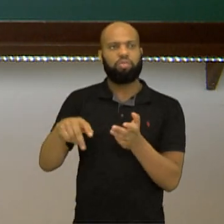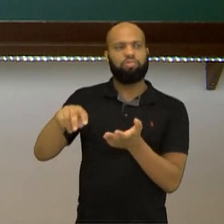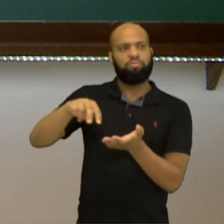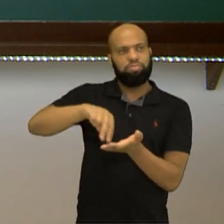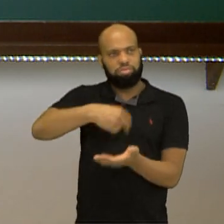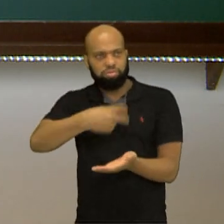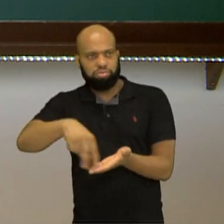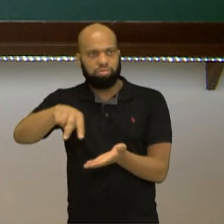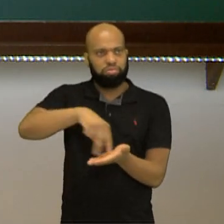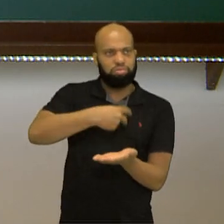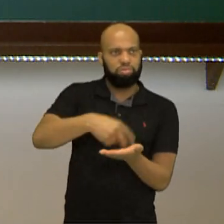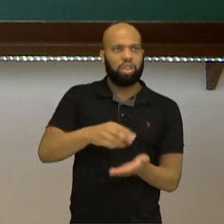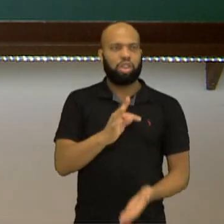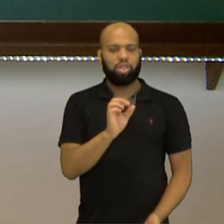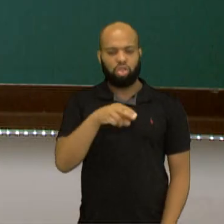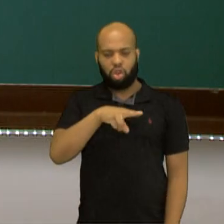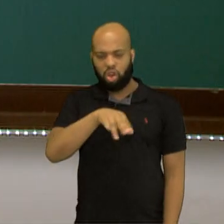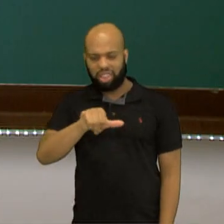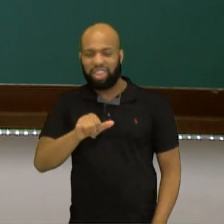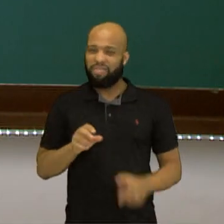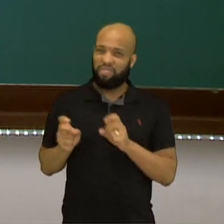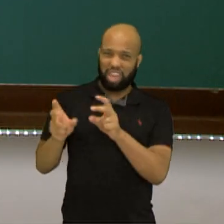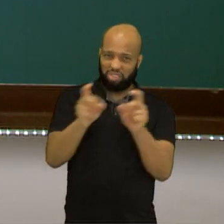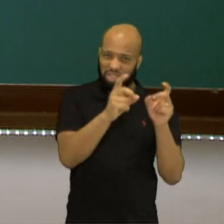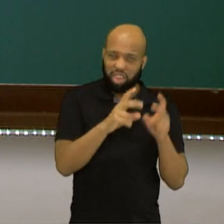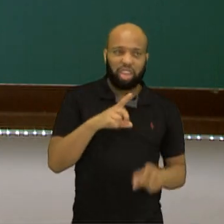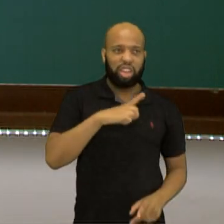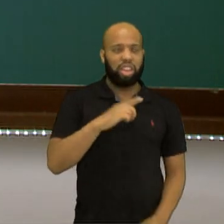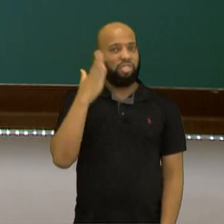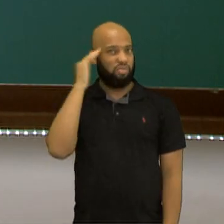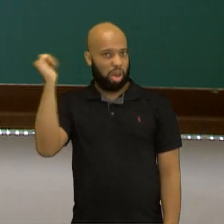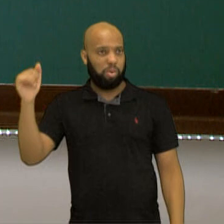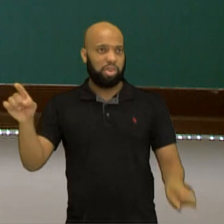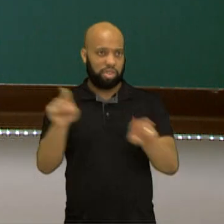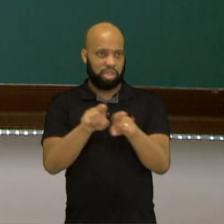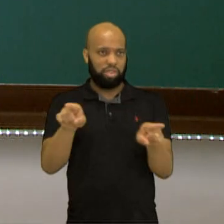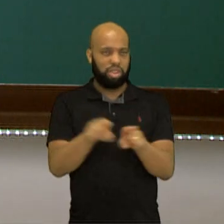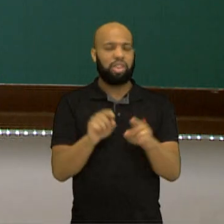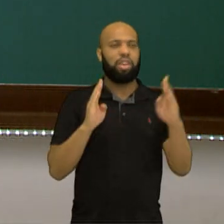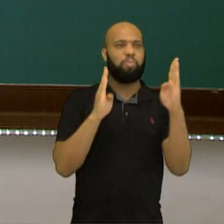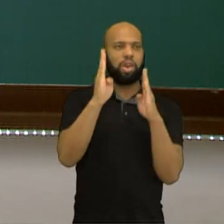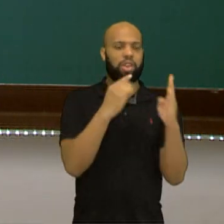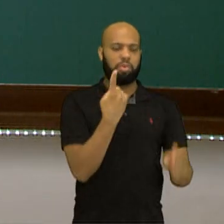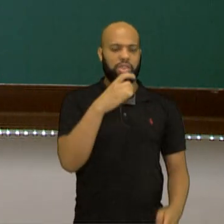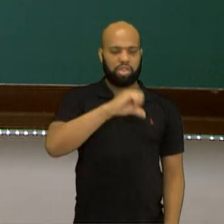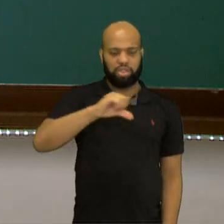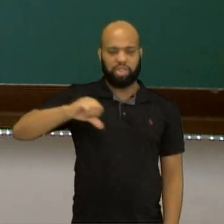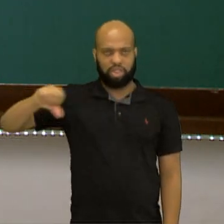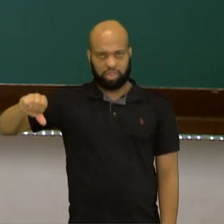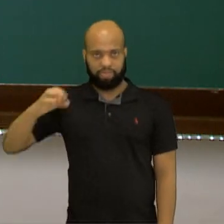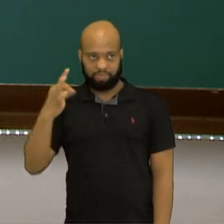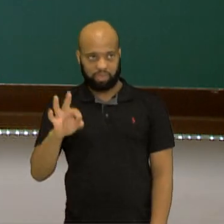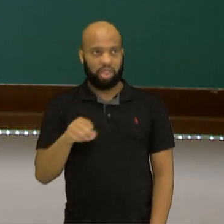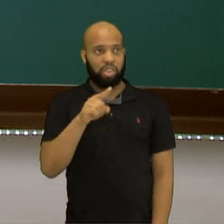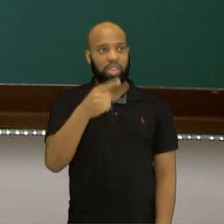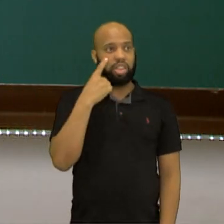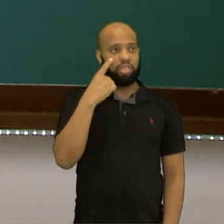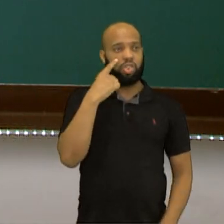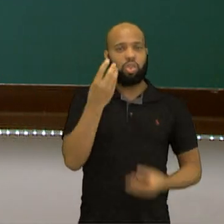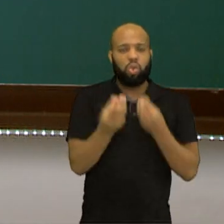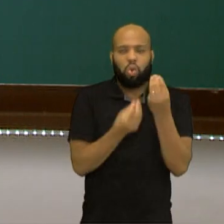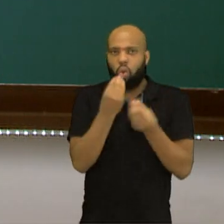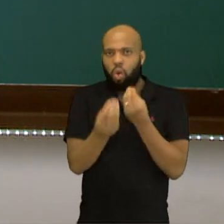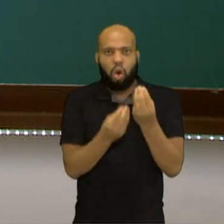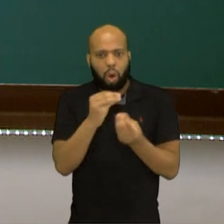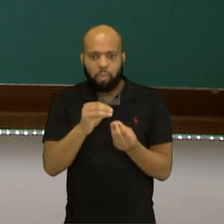Pro Skater, que é o mais vendido e mais popular do mundo, foi o mais vendido e mais popular do mundo naquela época, em 1999. Para vocês verem como o